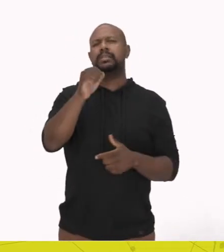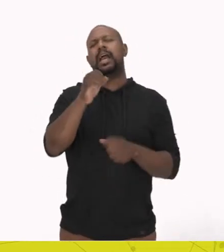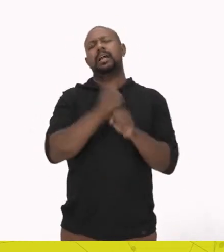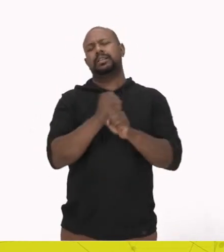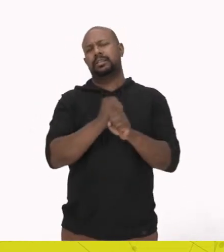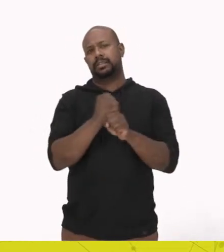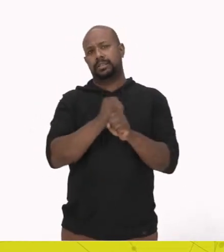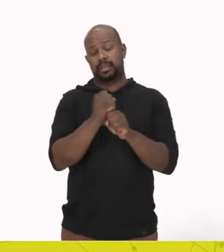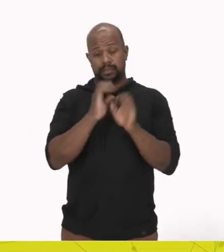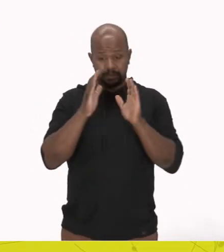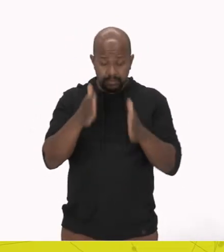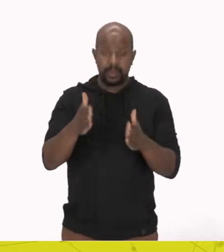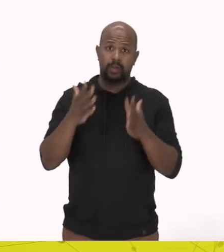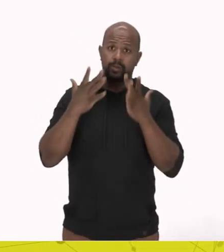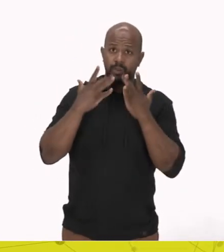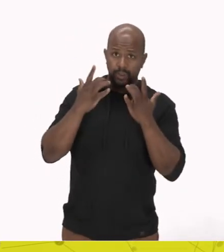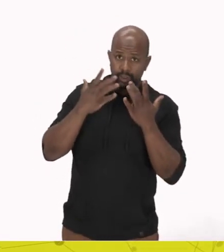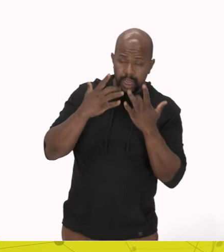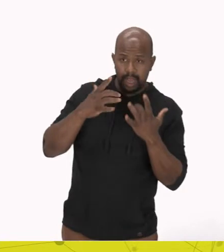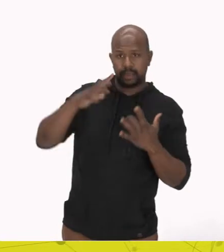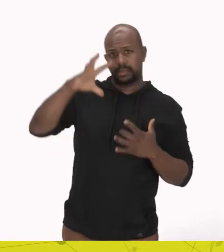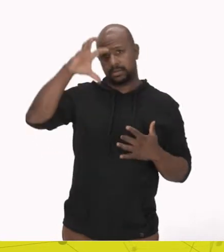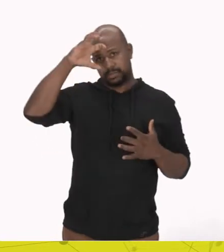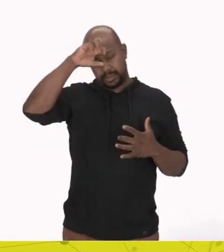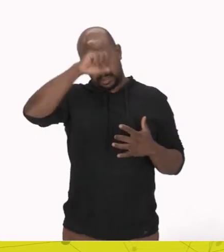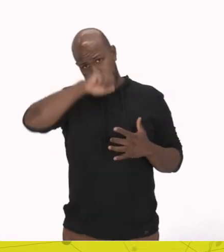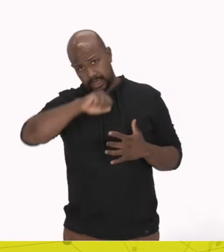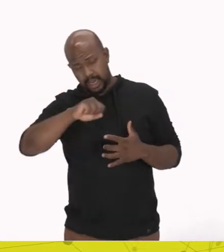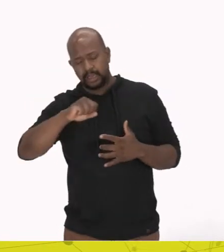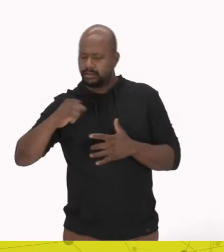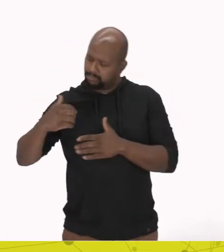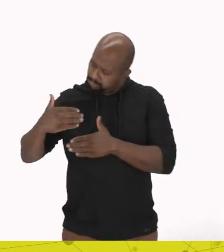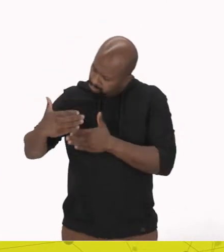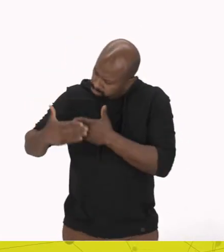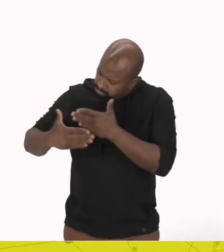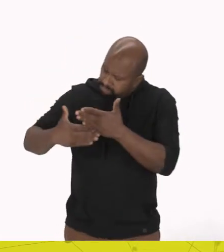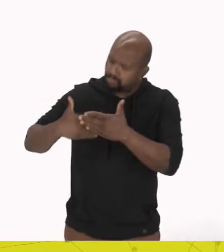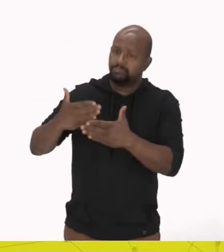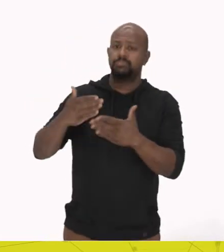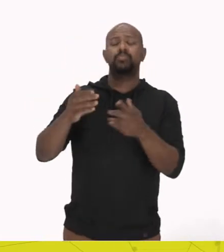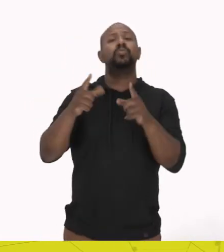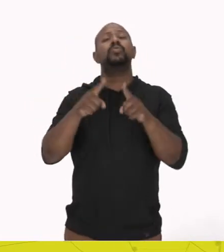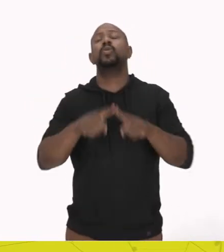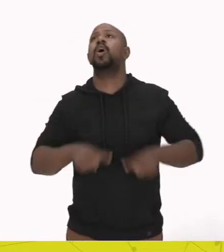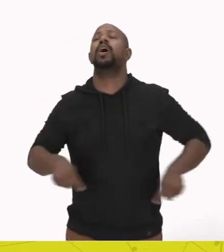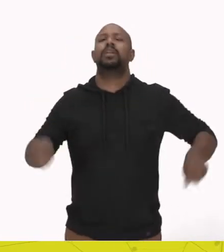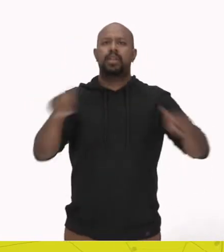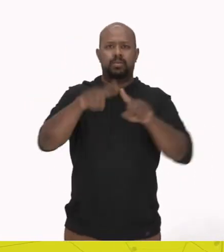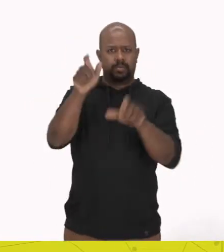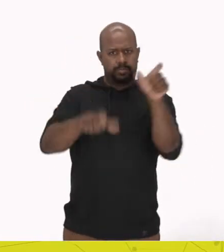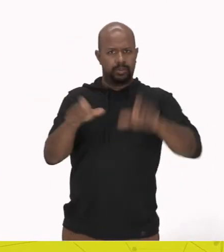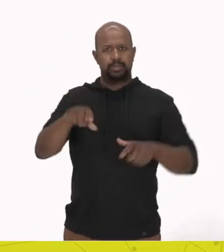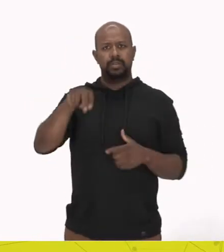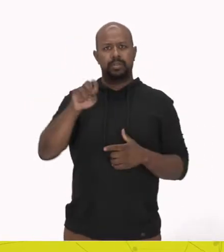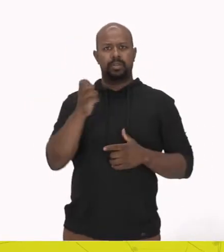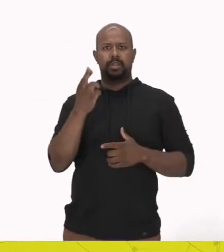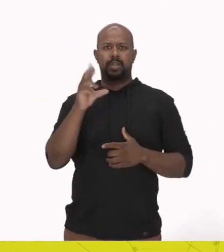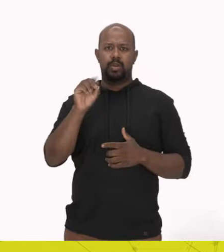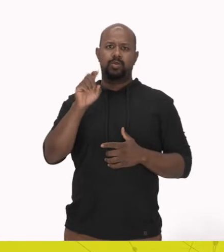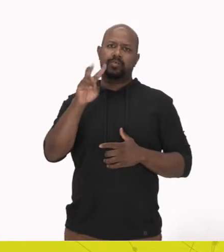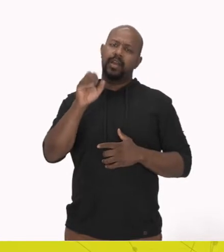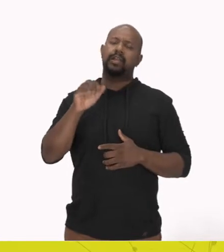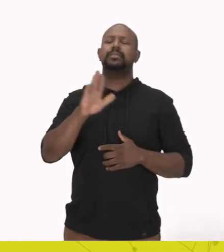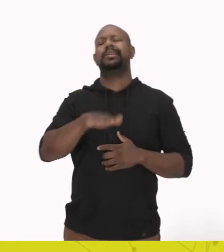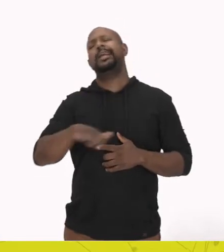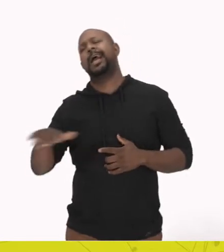nos últimos 10 anos para o teatro, a aprendizagem e o desenvolvimento global de pessoas